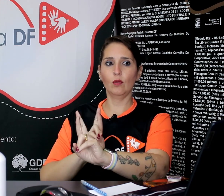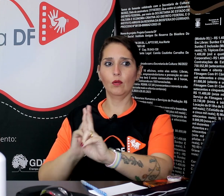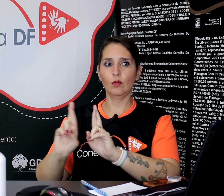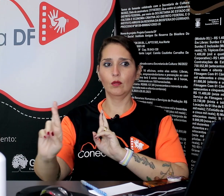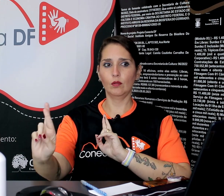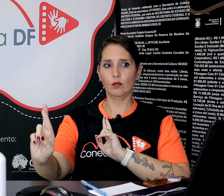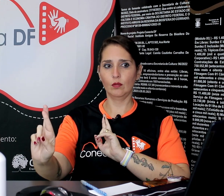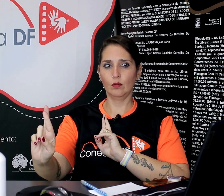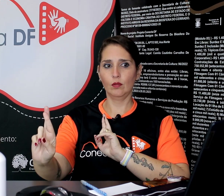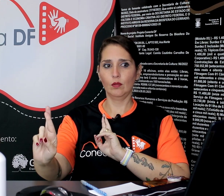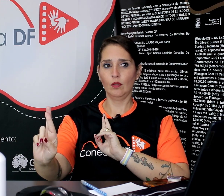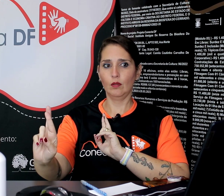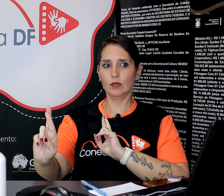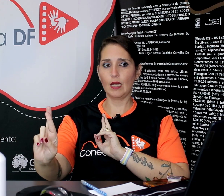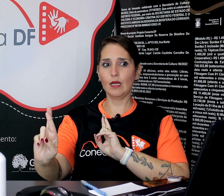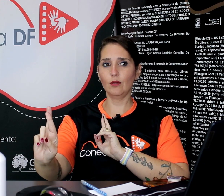Relação.